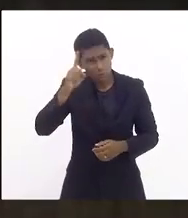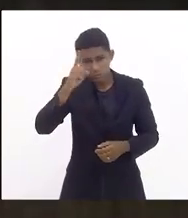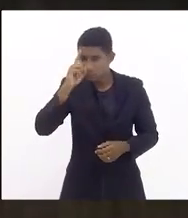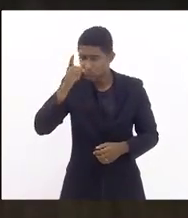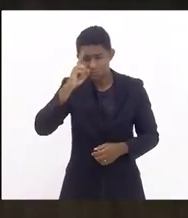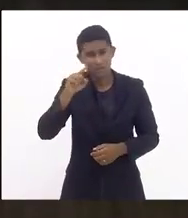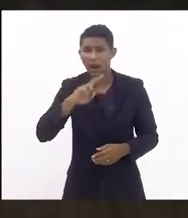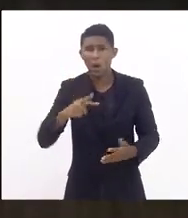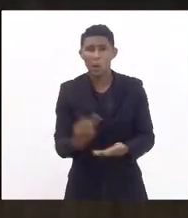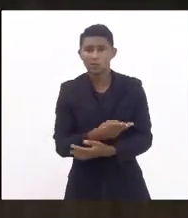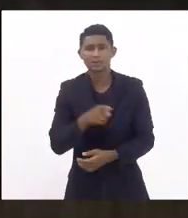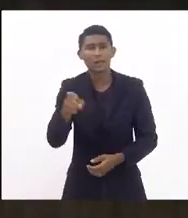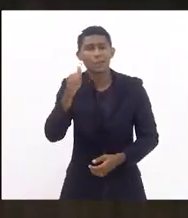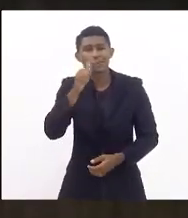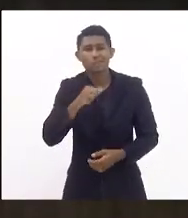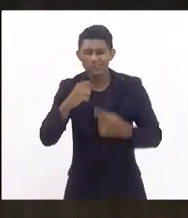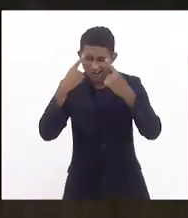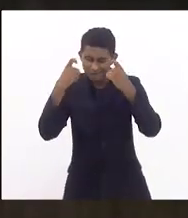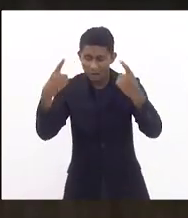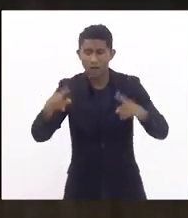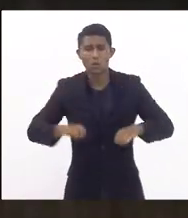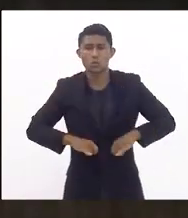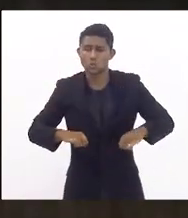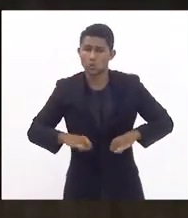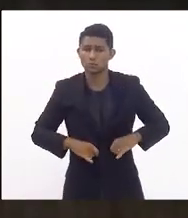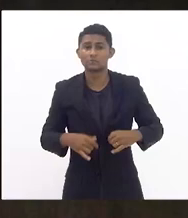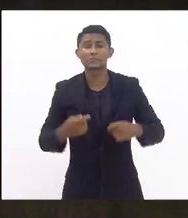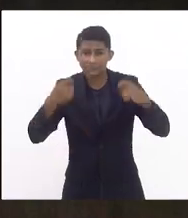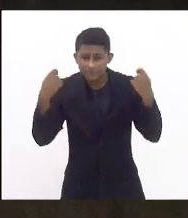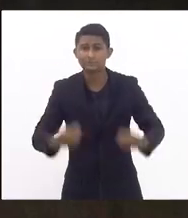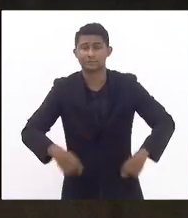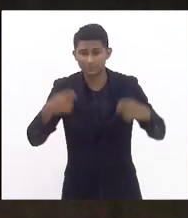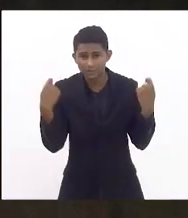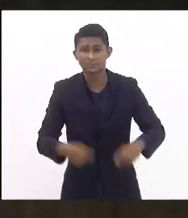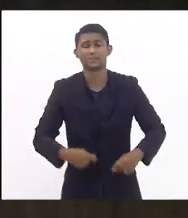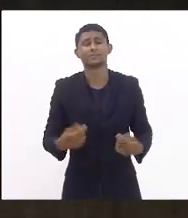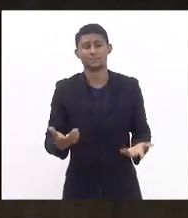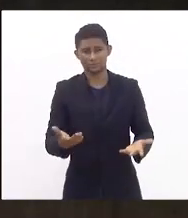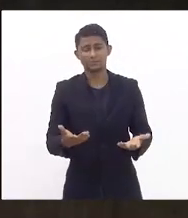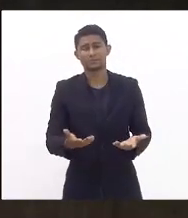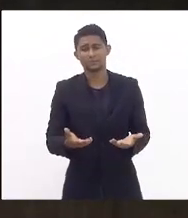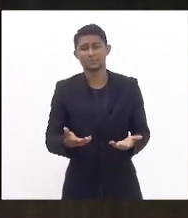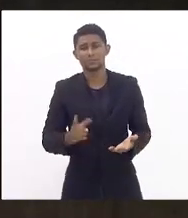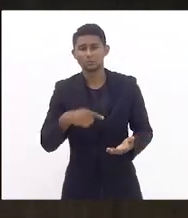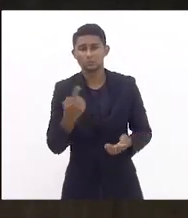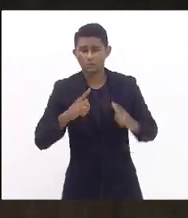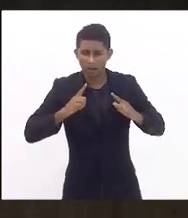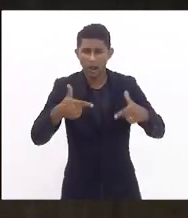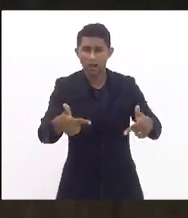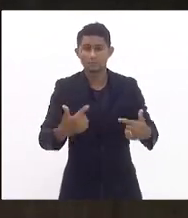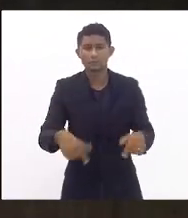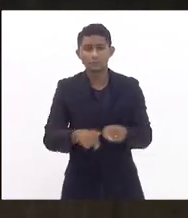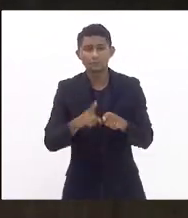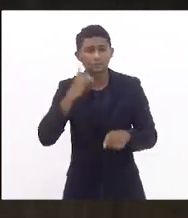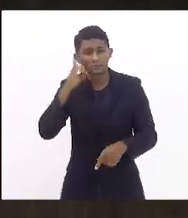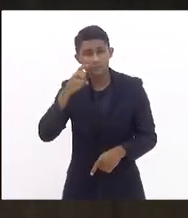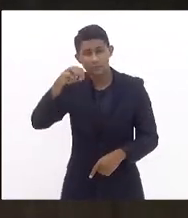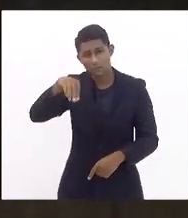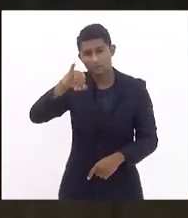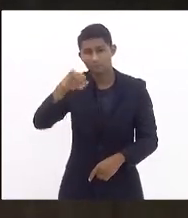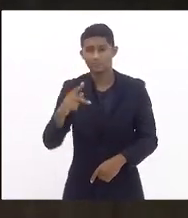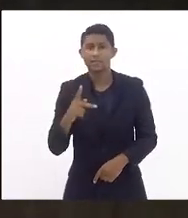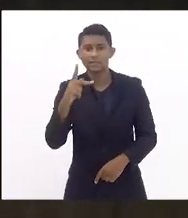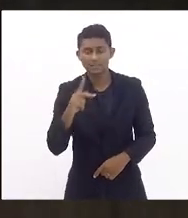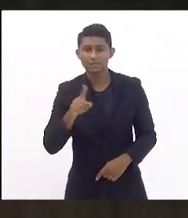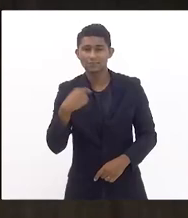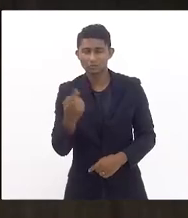aqui, presidente. Nós temos que fazer alguma coisa. Eu peço ao deputado Mink também apoio, porque